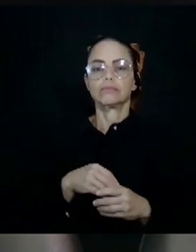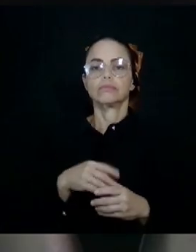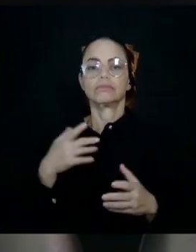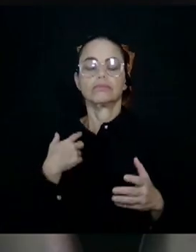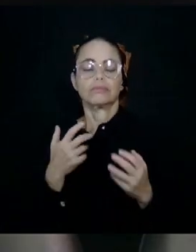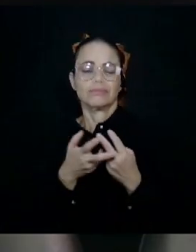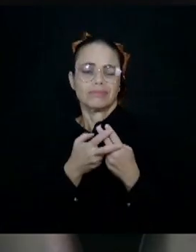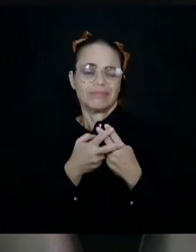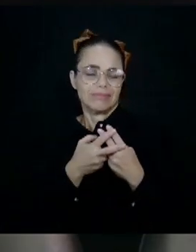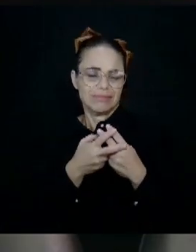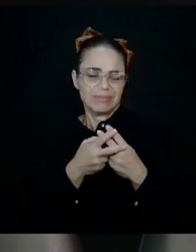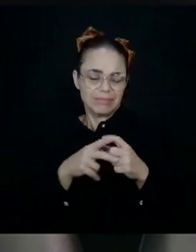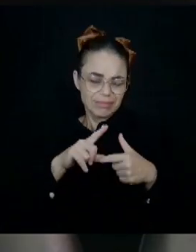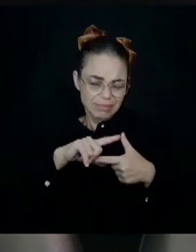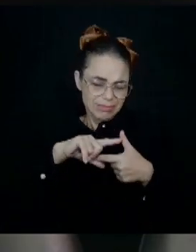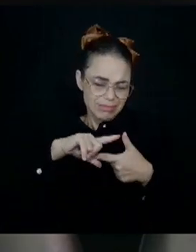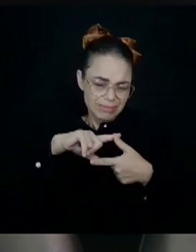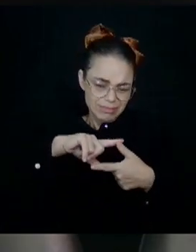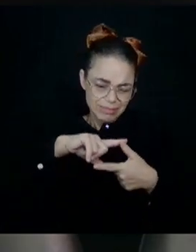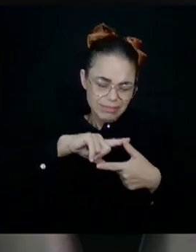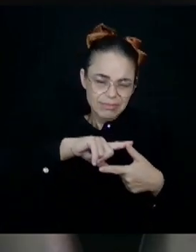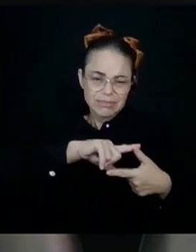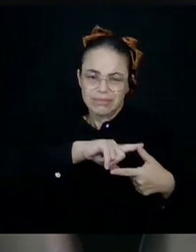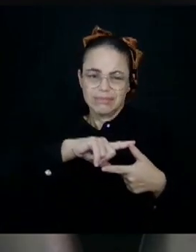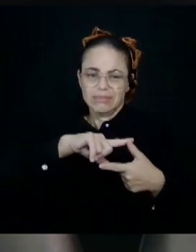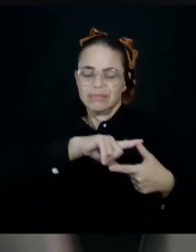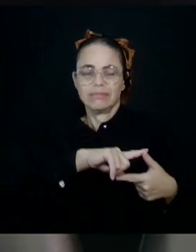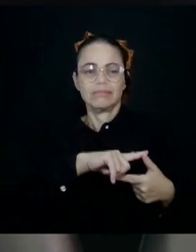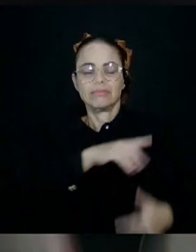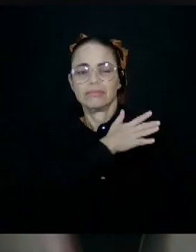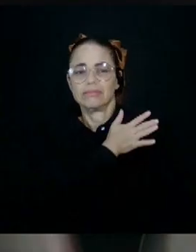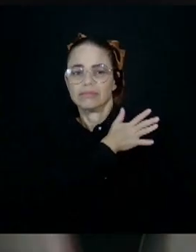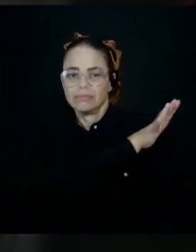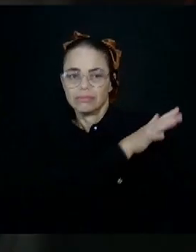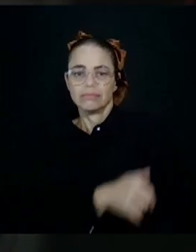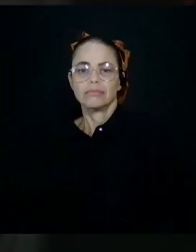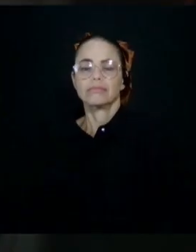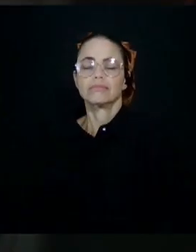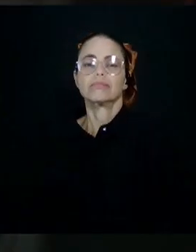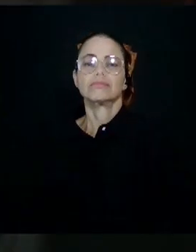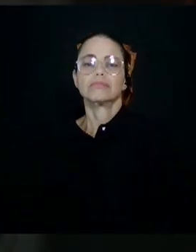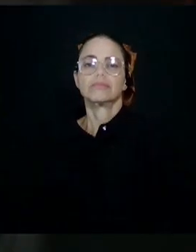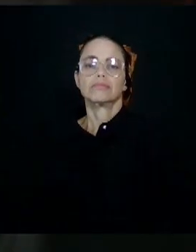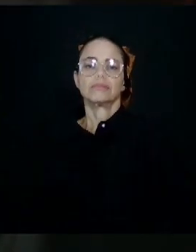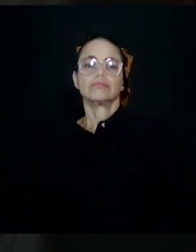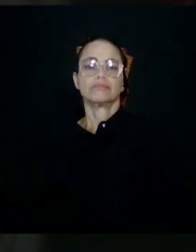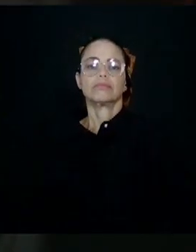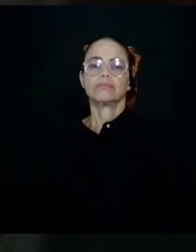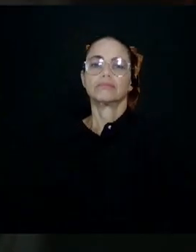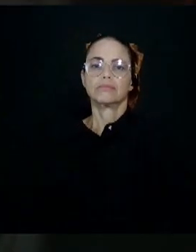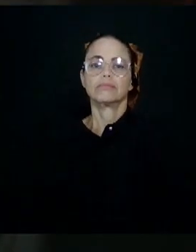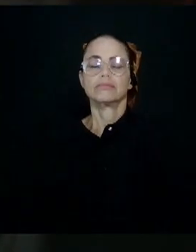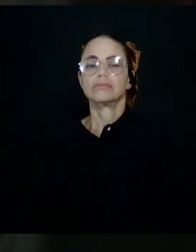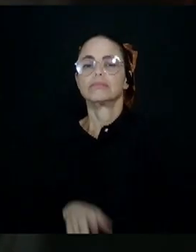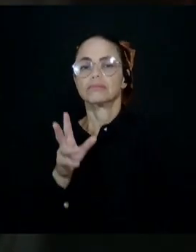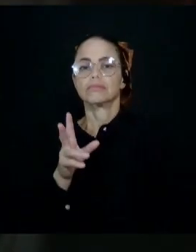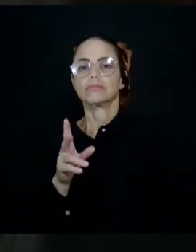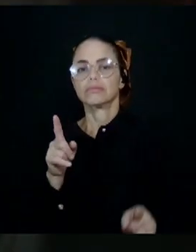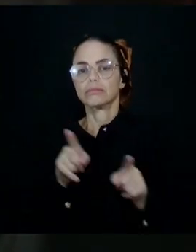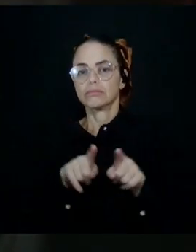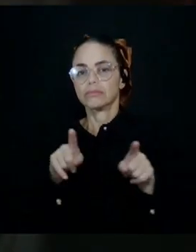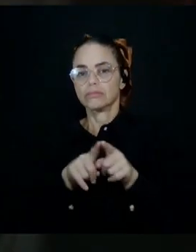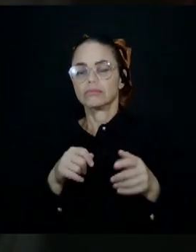isso gera preconceito, né. Exatamente. E a gente puxa mais ainda para